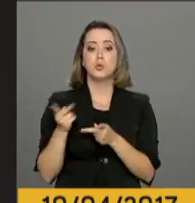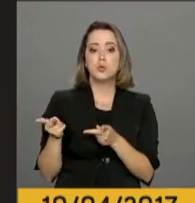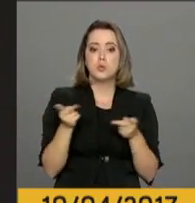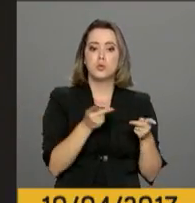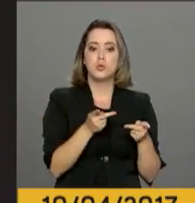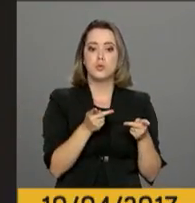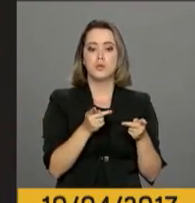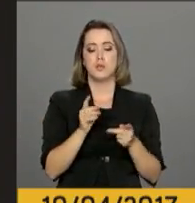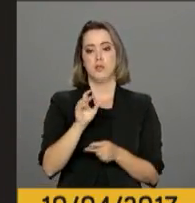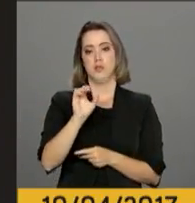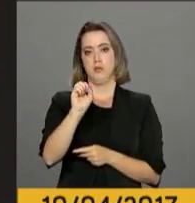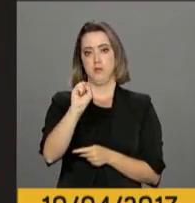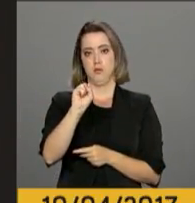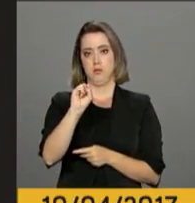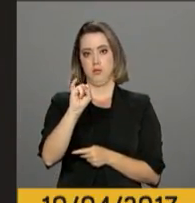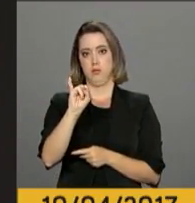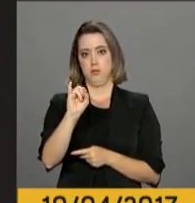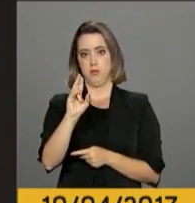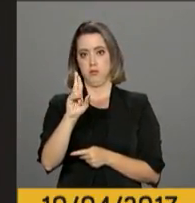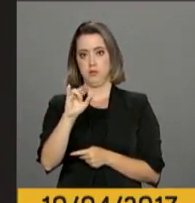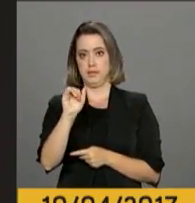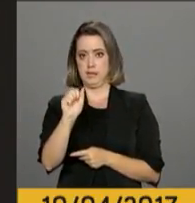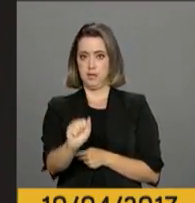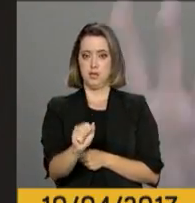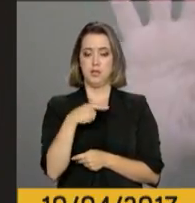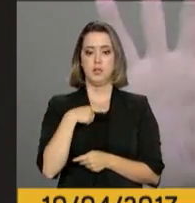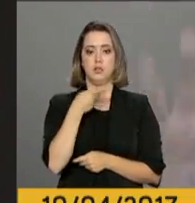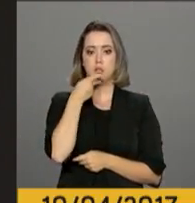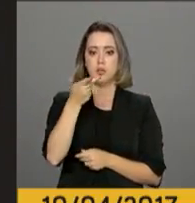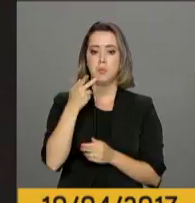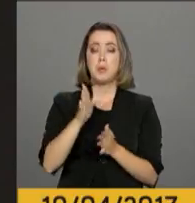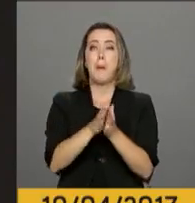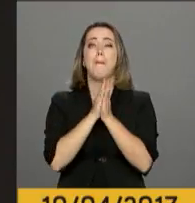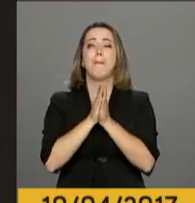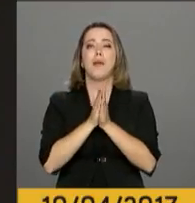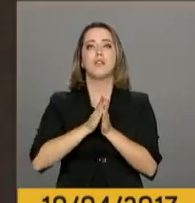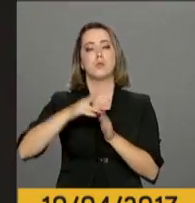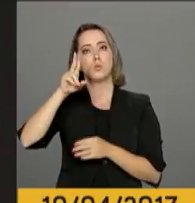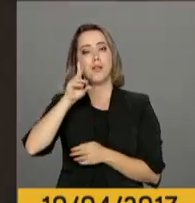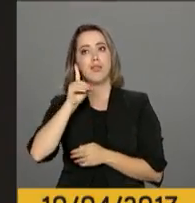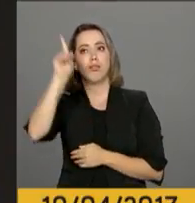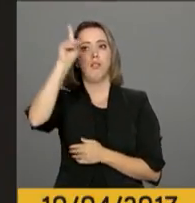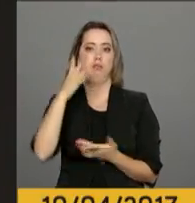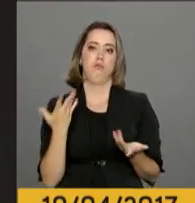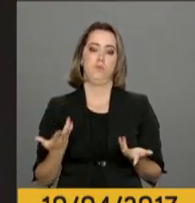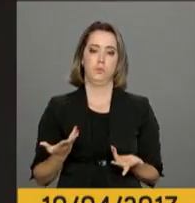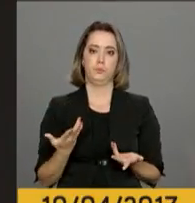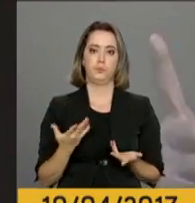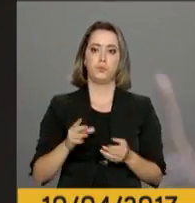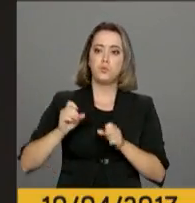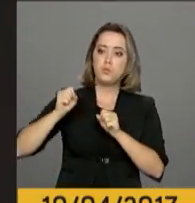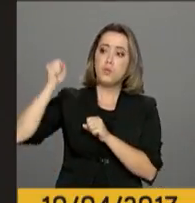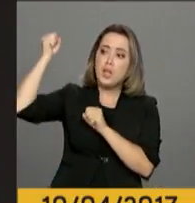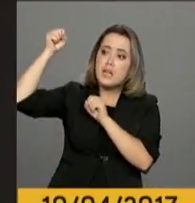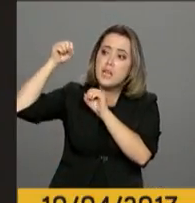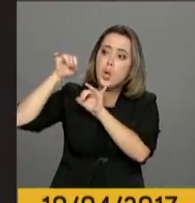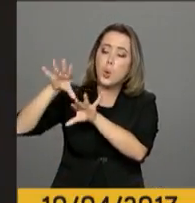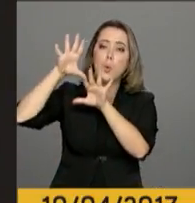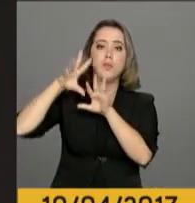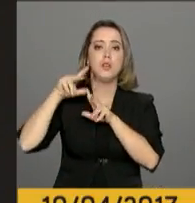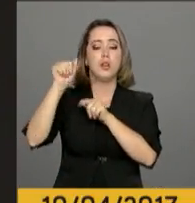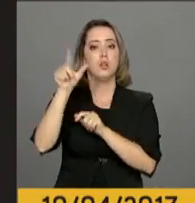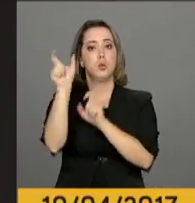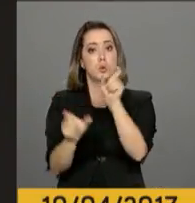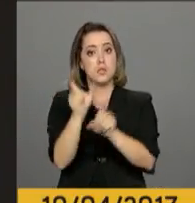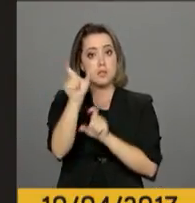país, a Síria. Eu rogo desta tribuna, eu rogo a Deus, que ilumine todos